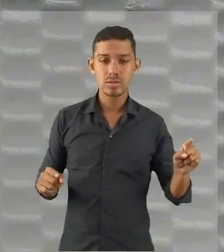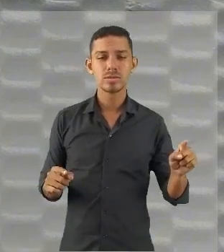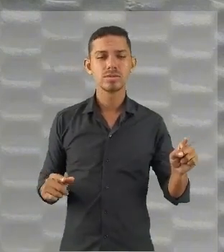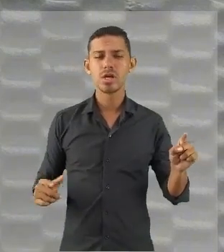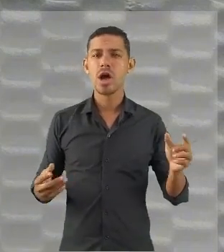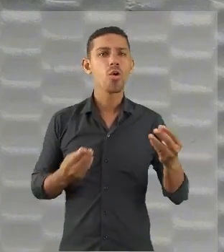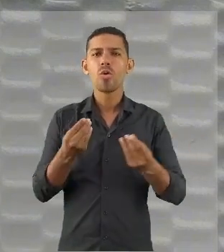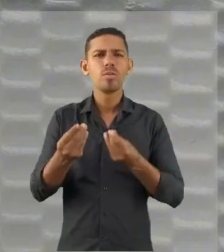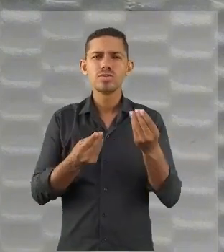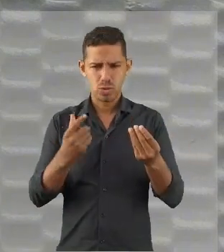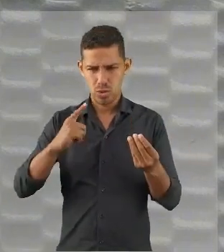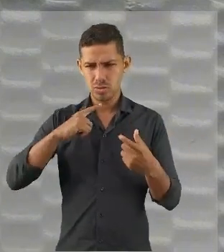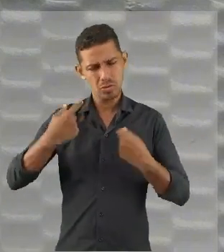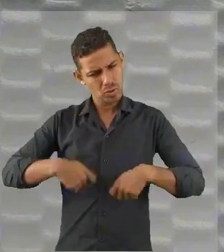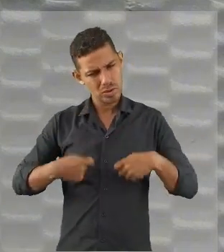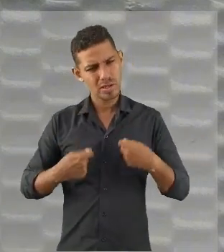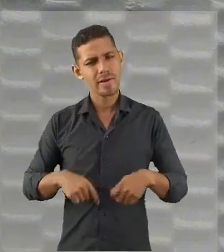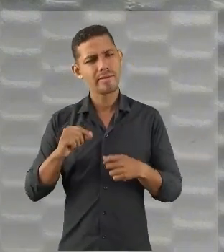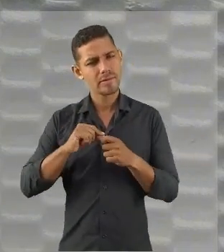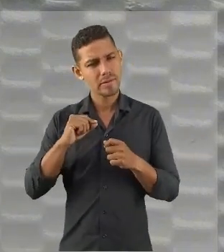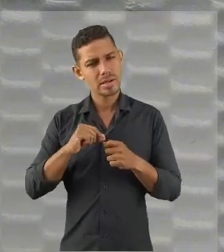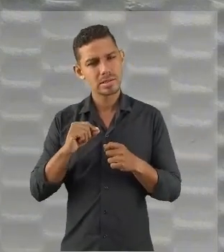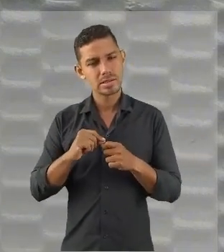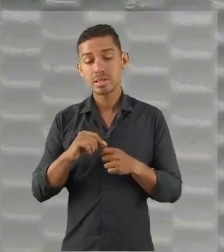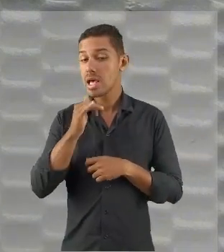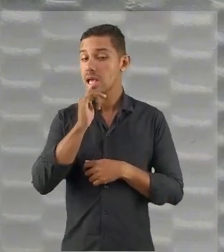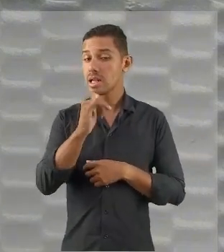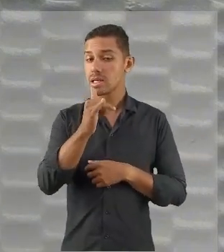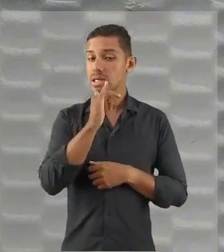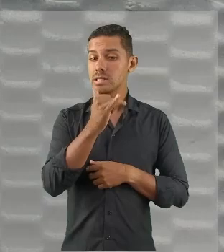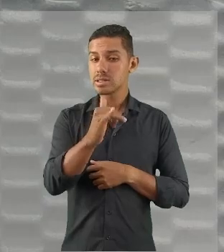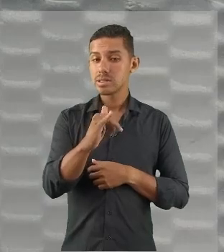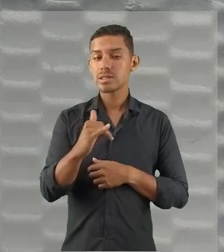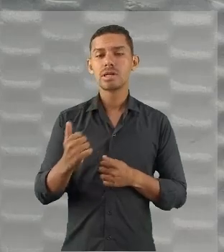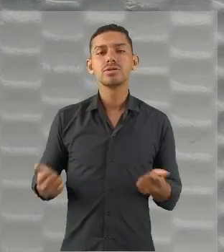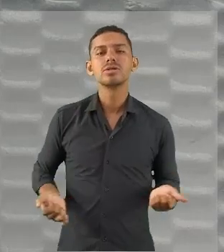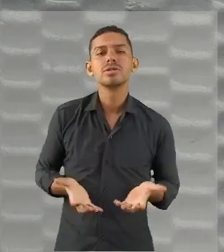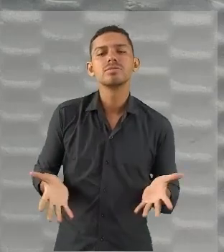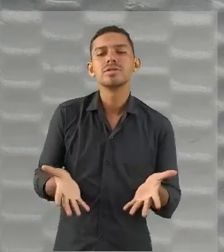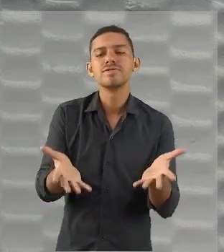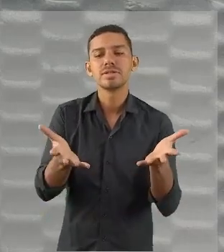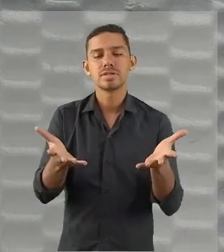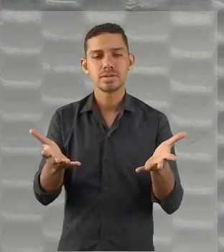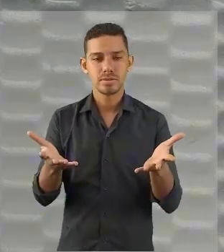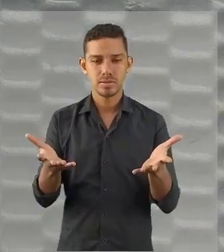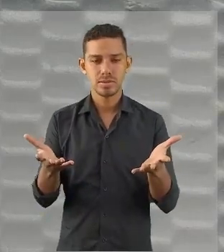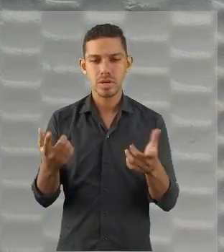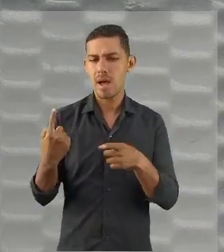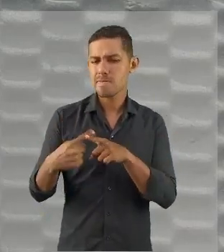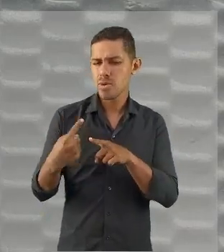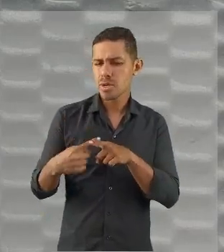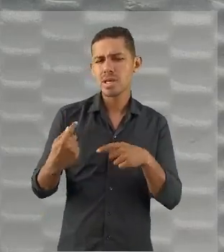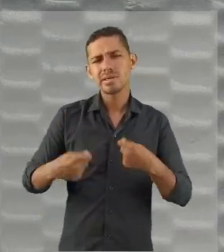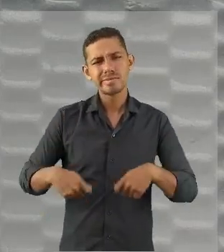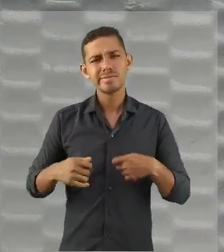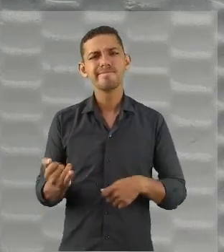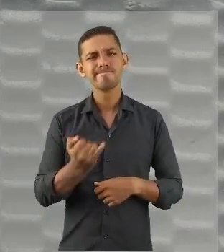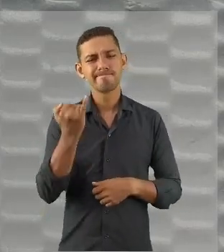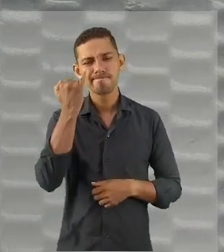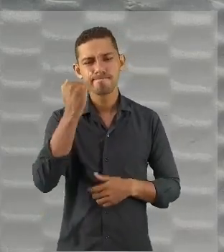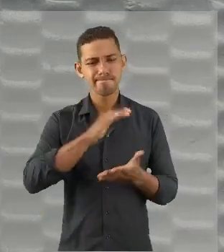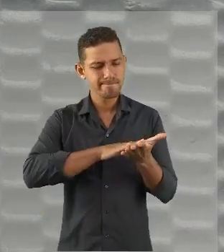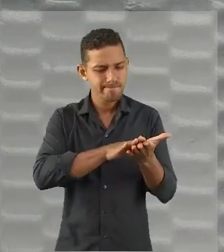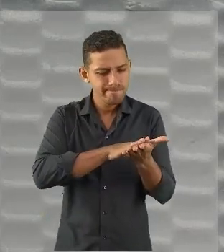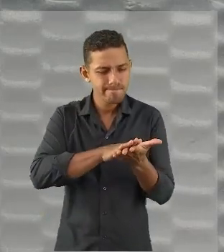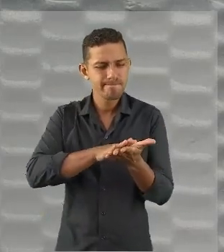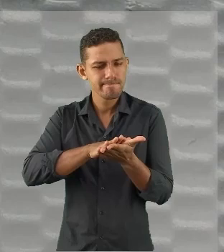como é que nós podemos fazer para essa eletricidade se manifestar? Por que foi necessário